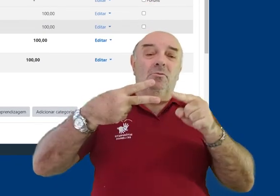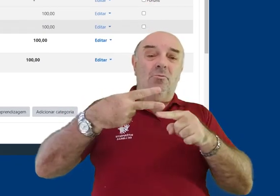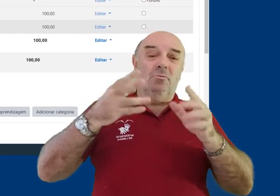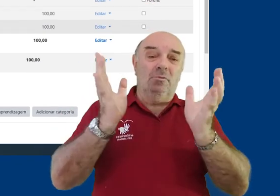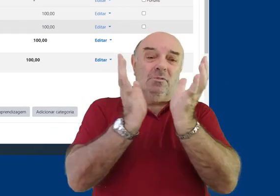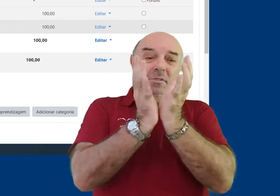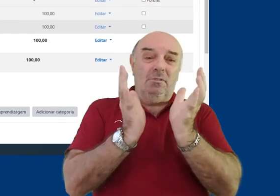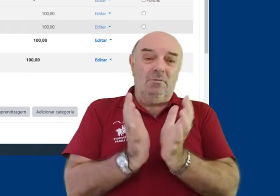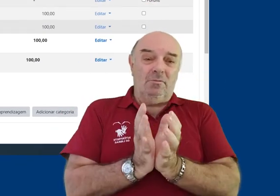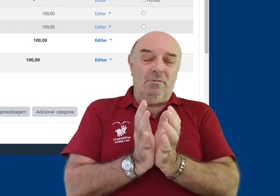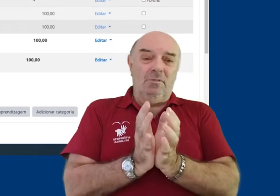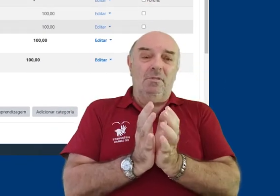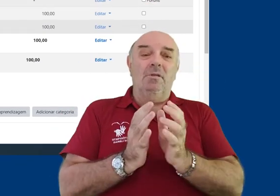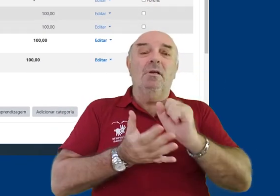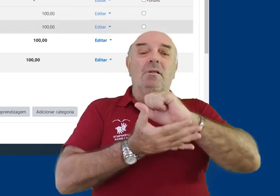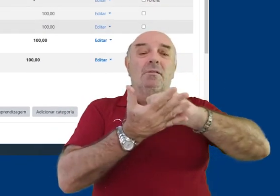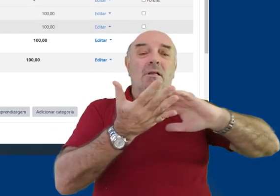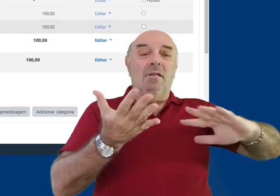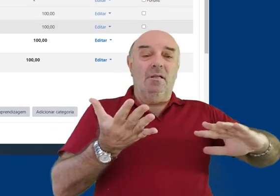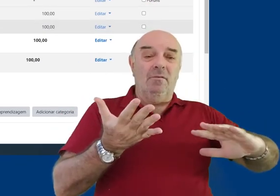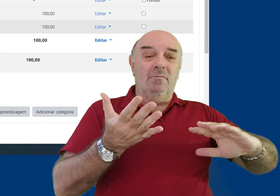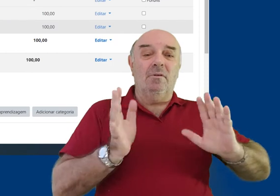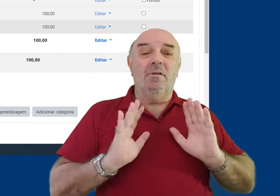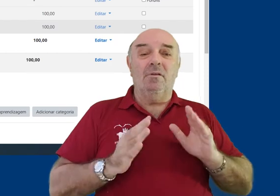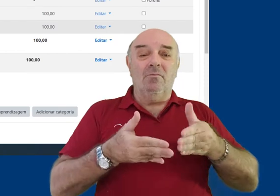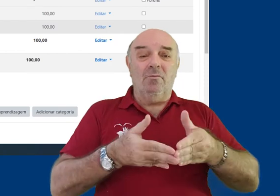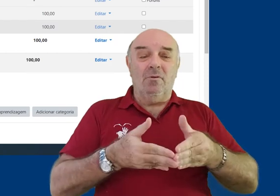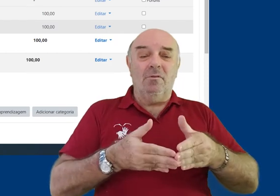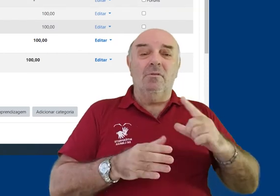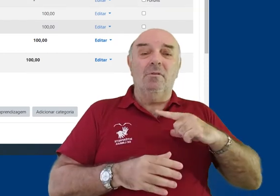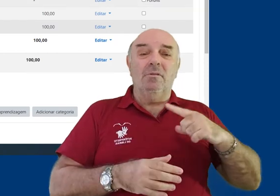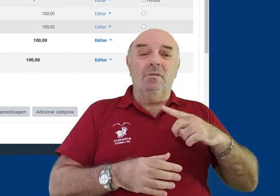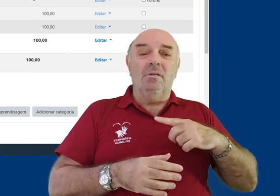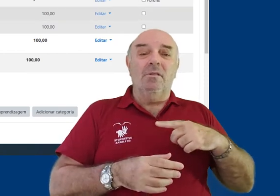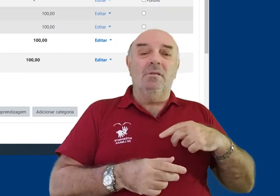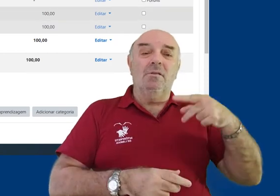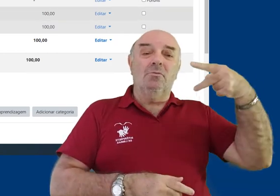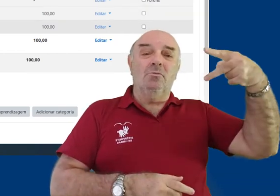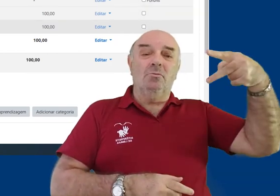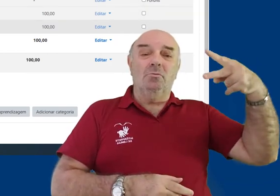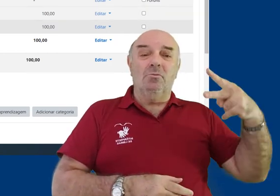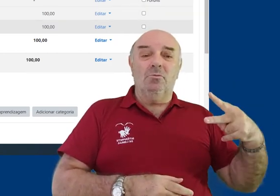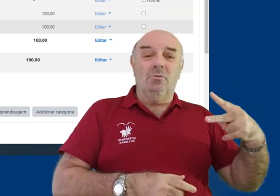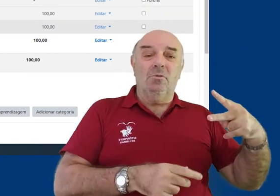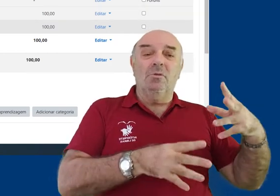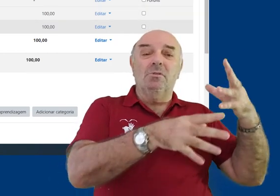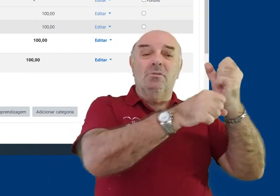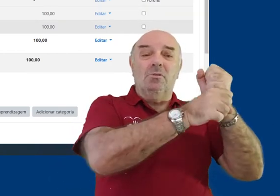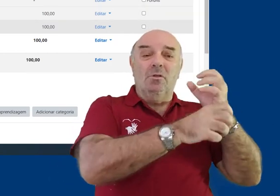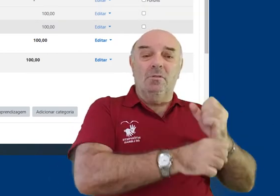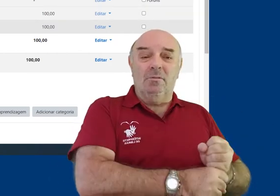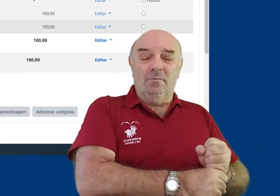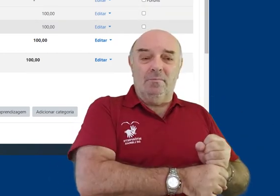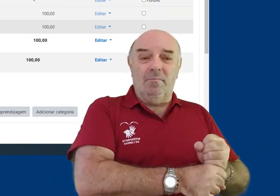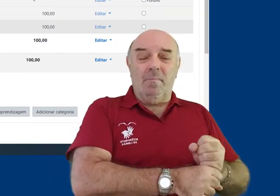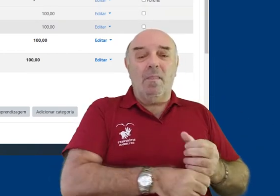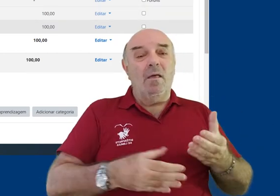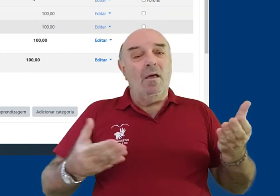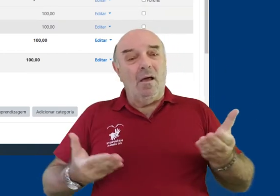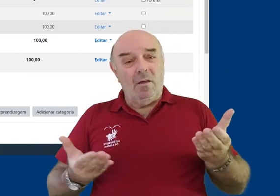que agora eu tenho duas categorias, tarefas e fóruns, cada uma contendo dois itens de nota. O cálculo de trilha